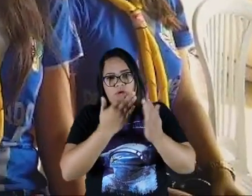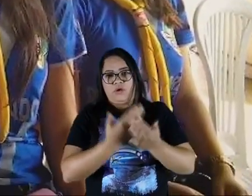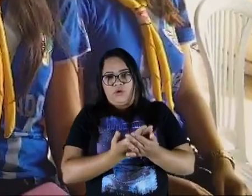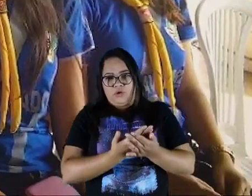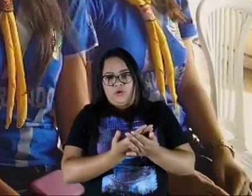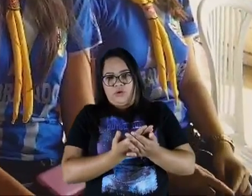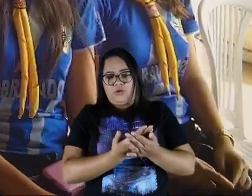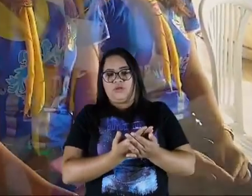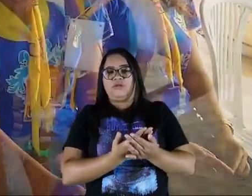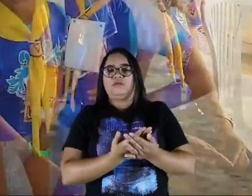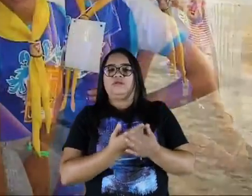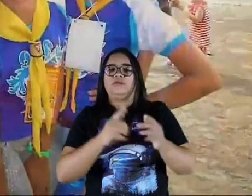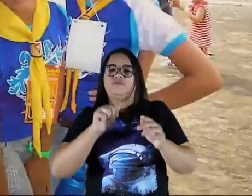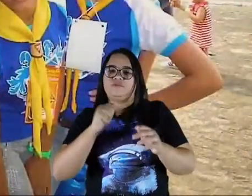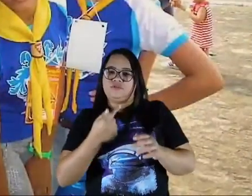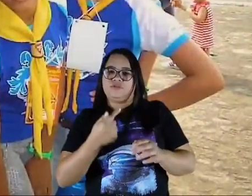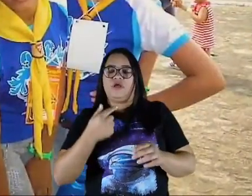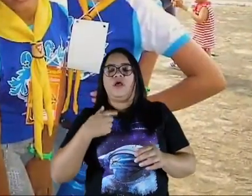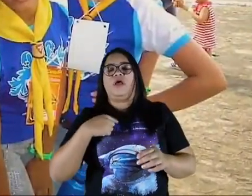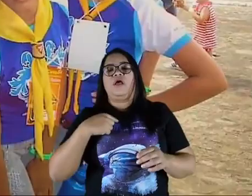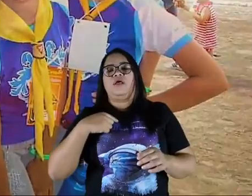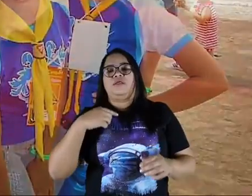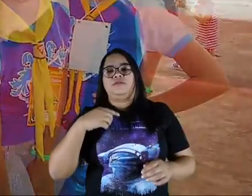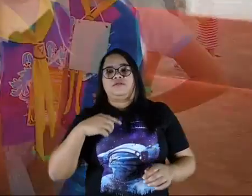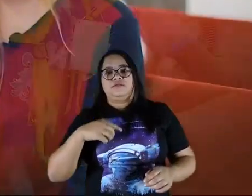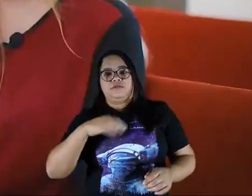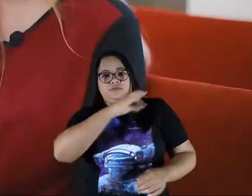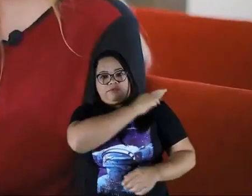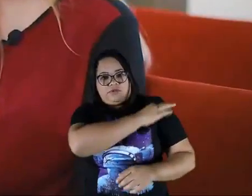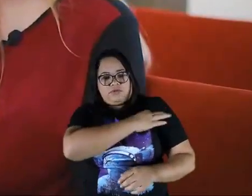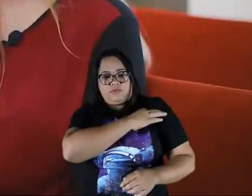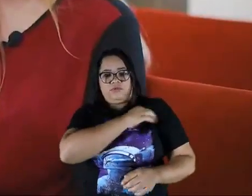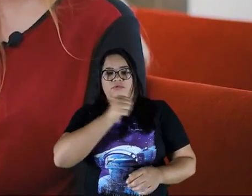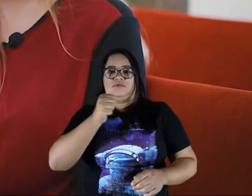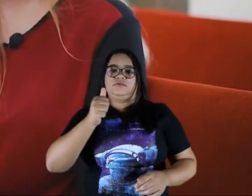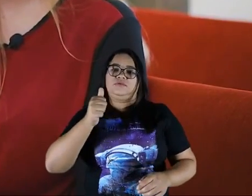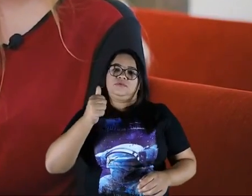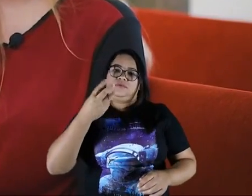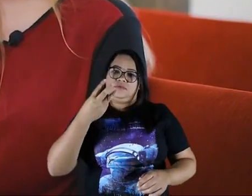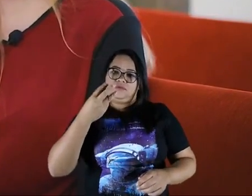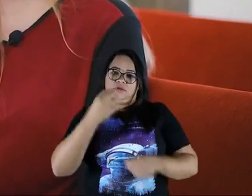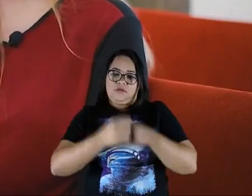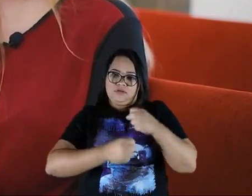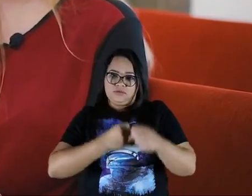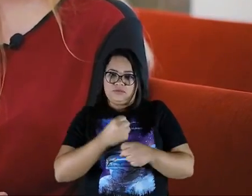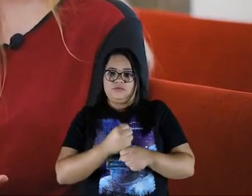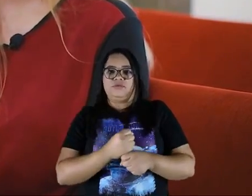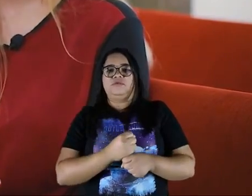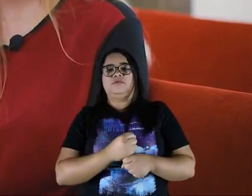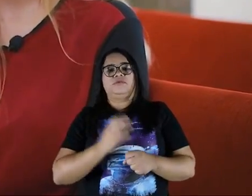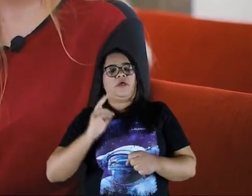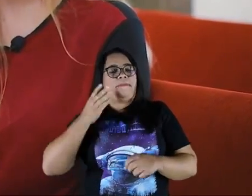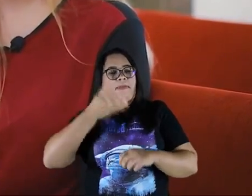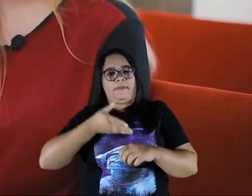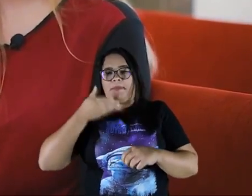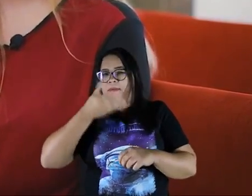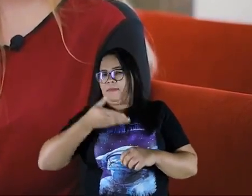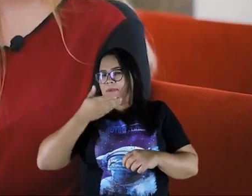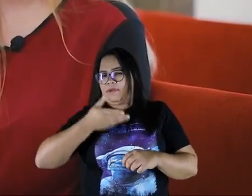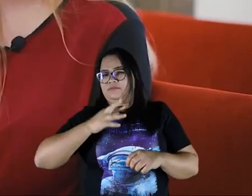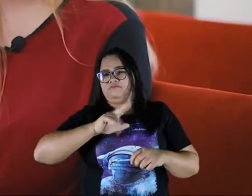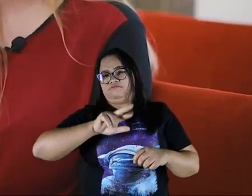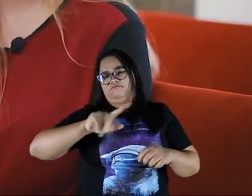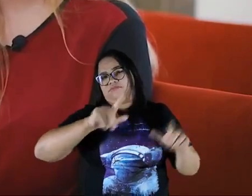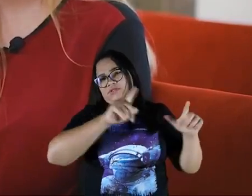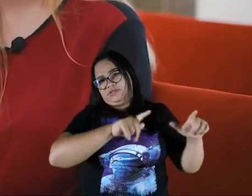Fui desbravadora por 13 anos, sempre gostei de fazer as coisas na igreja, sempre fui muito ativa, sempre participei de todas as classes,